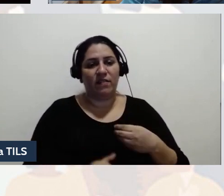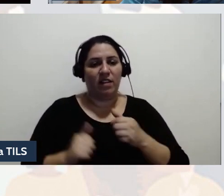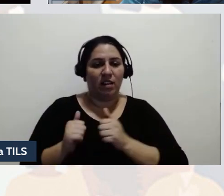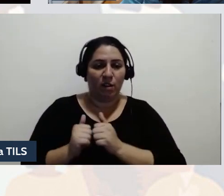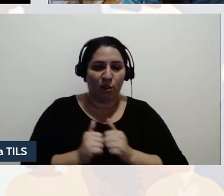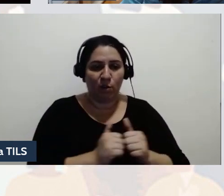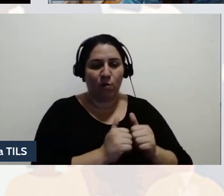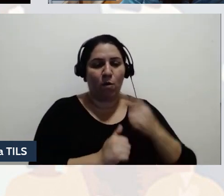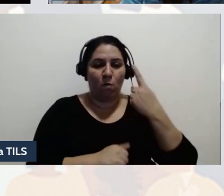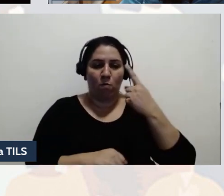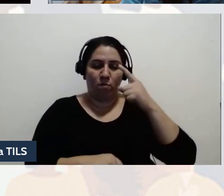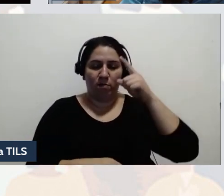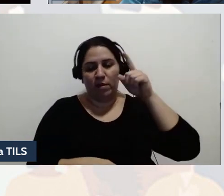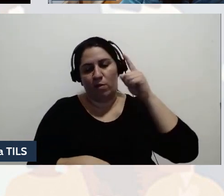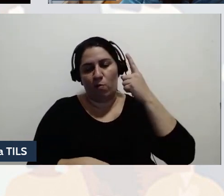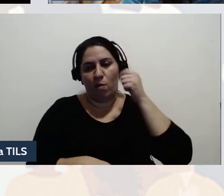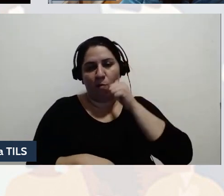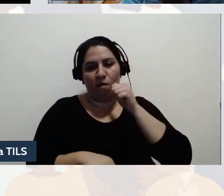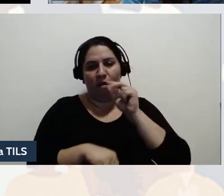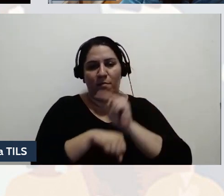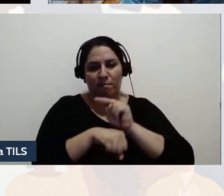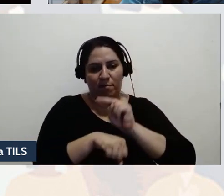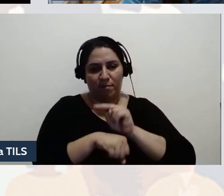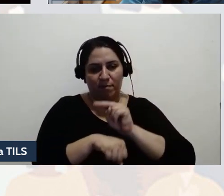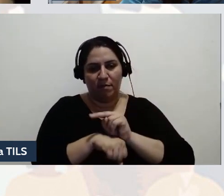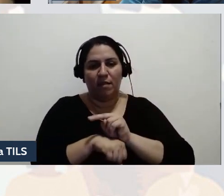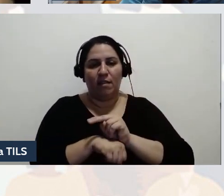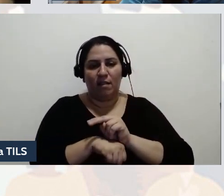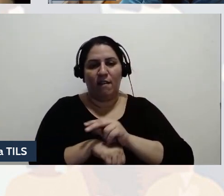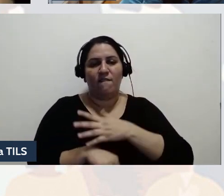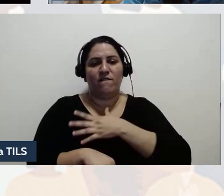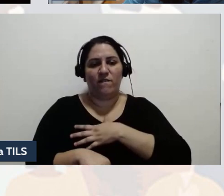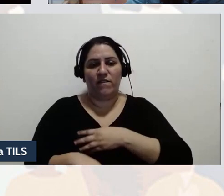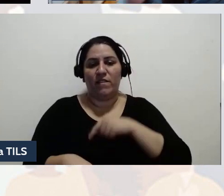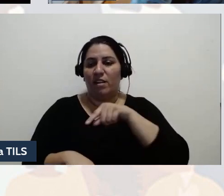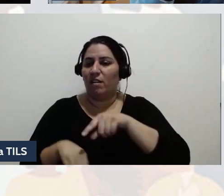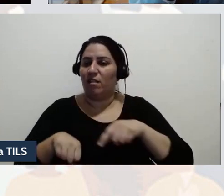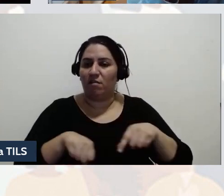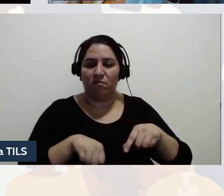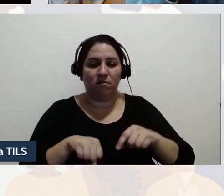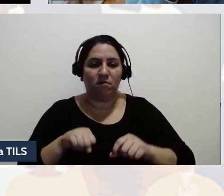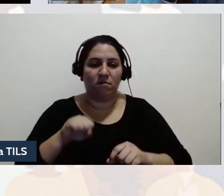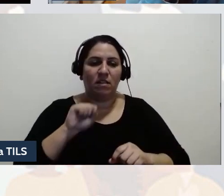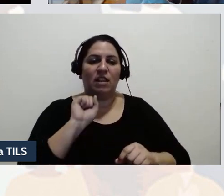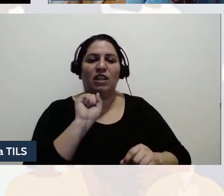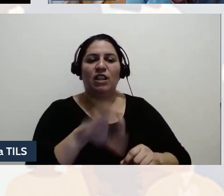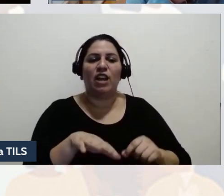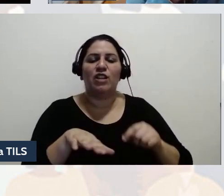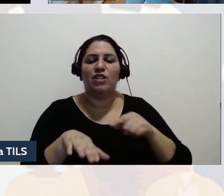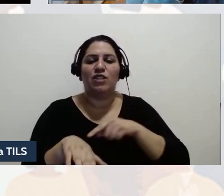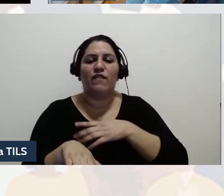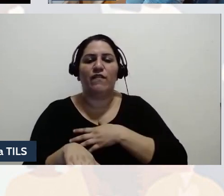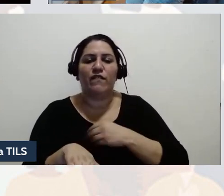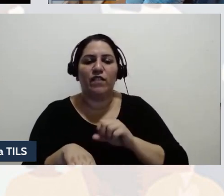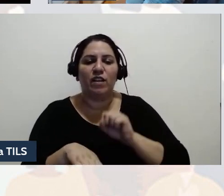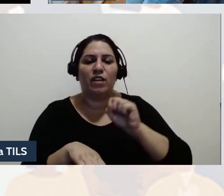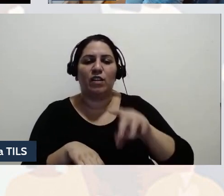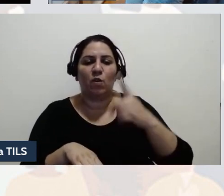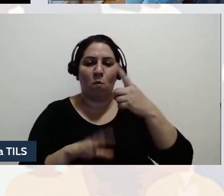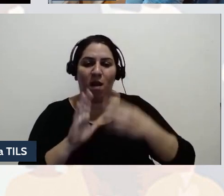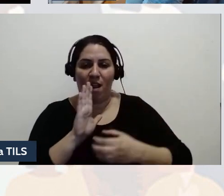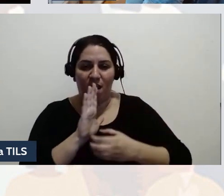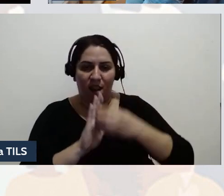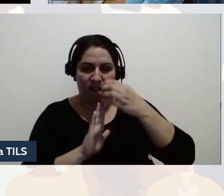uma patroa branca, e que essa patroa coloca o filho da empregada para ficar em um